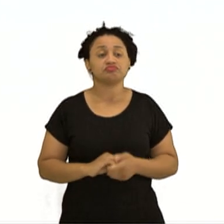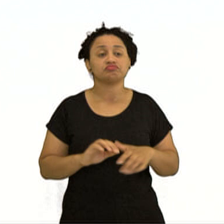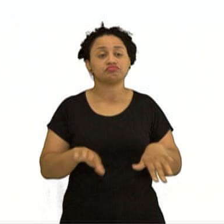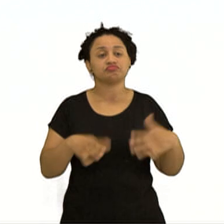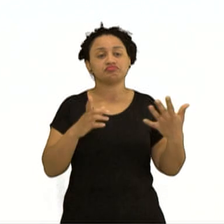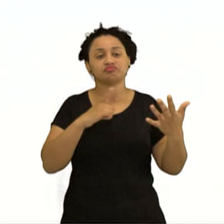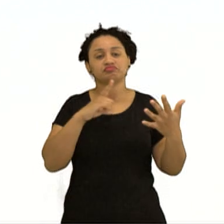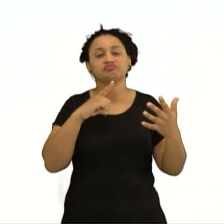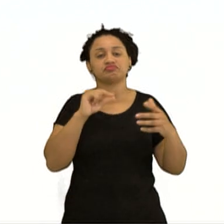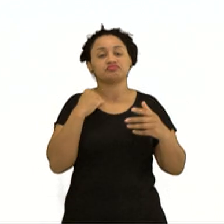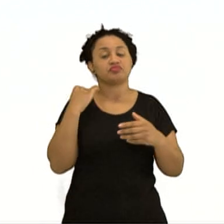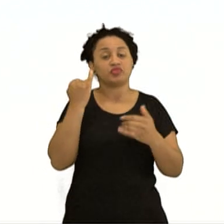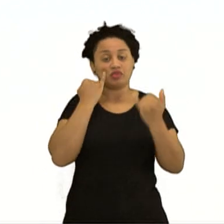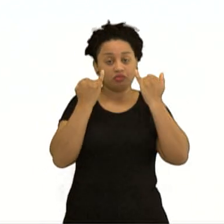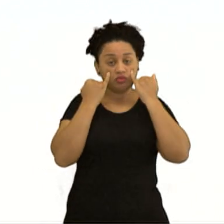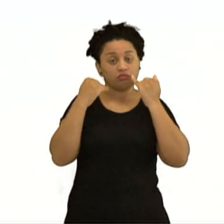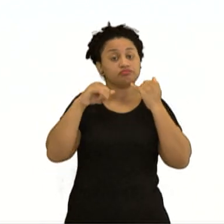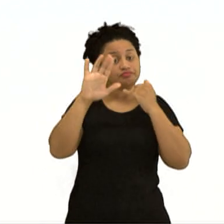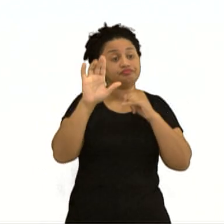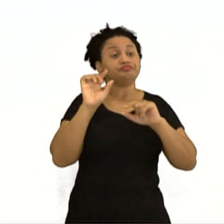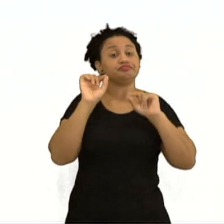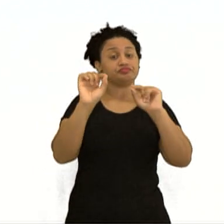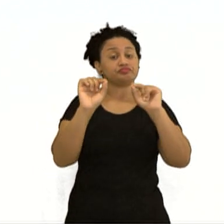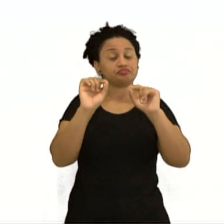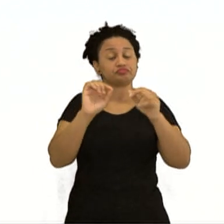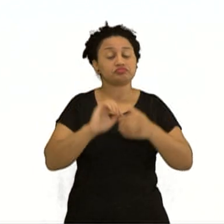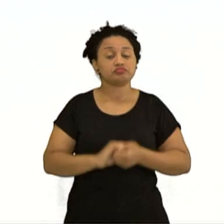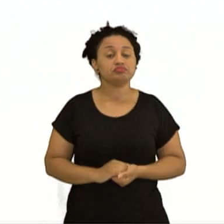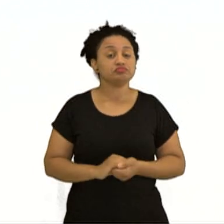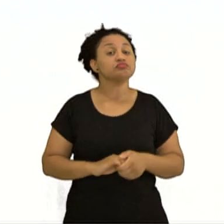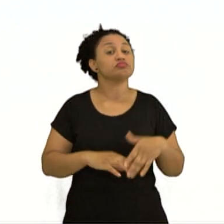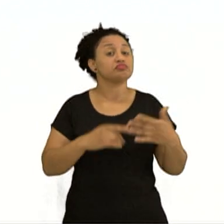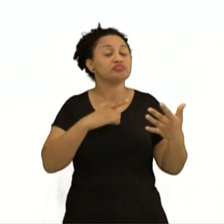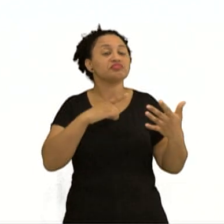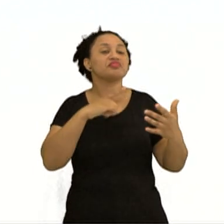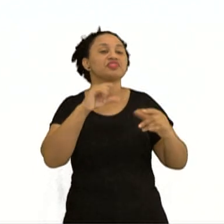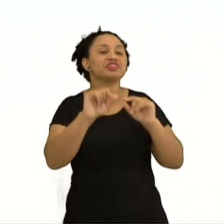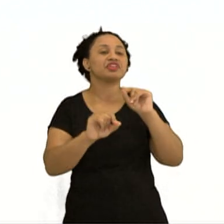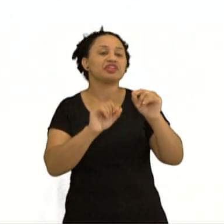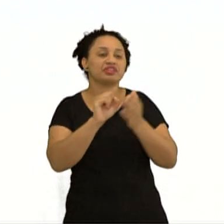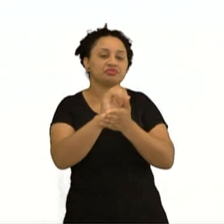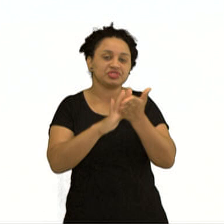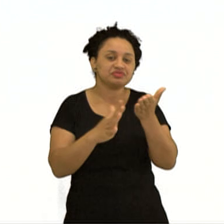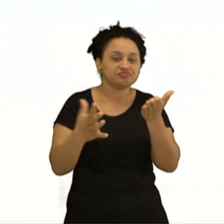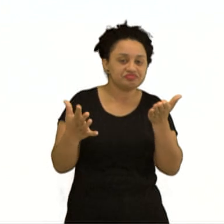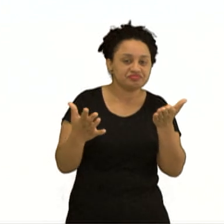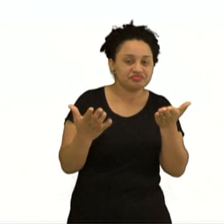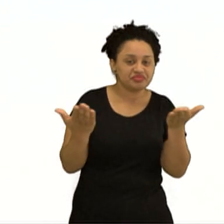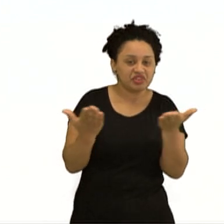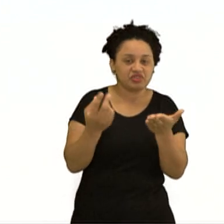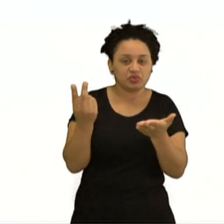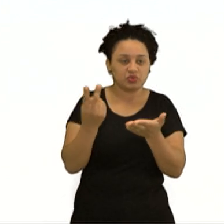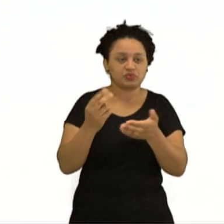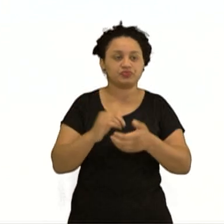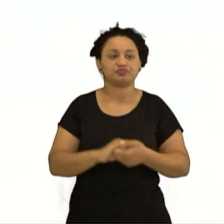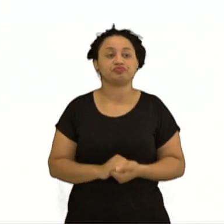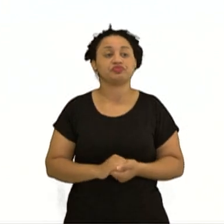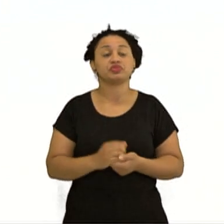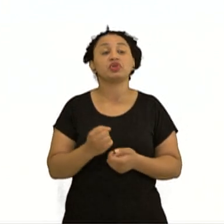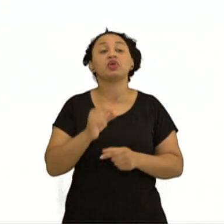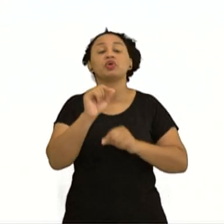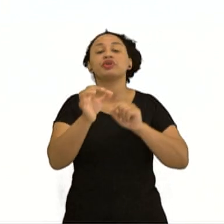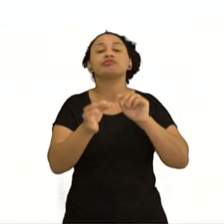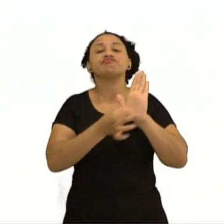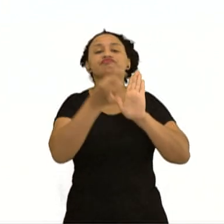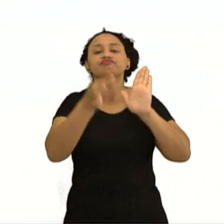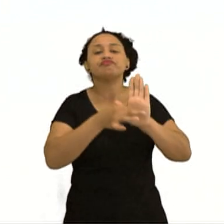Temos aqui uma informação a mais ainda, e sobre isso temos uma nova atividade. Quais argumentos são